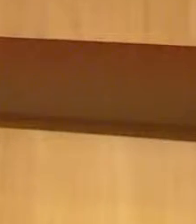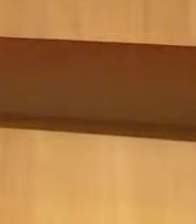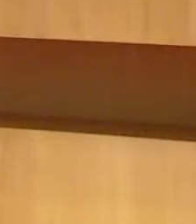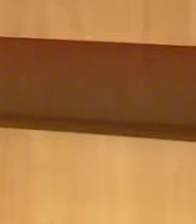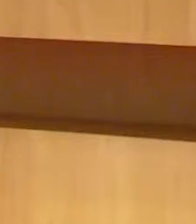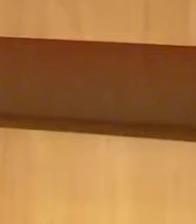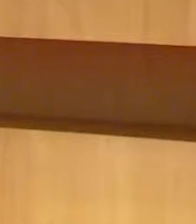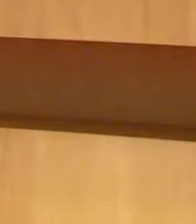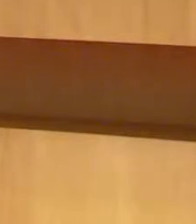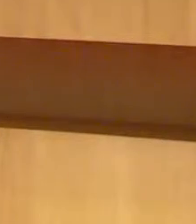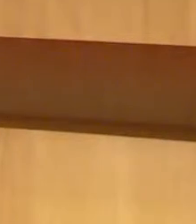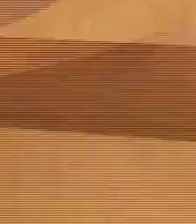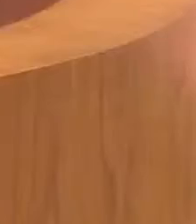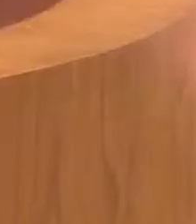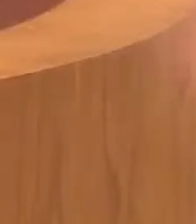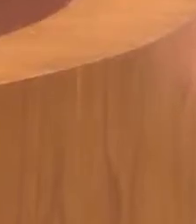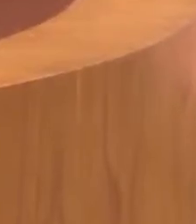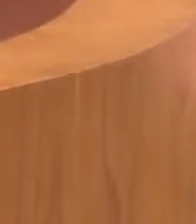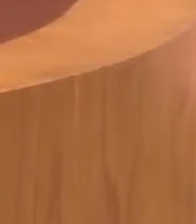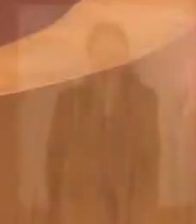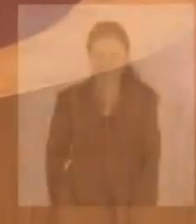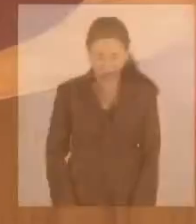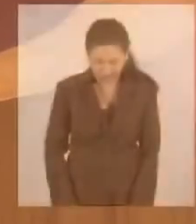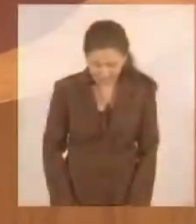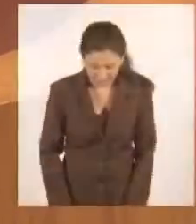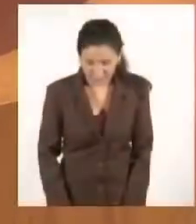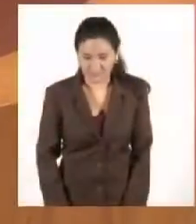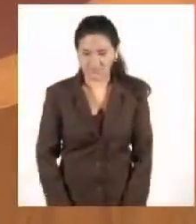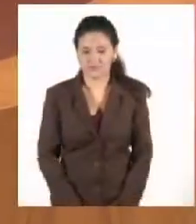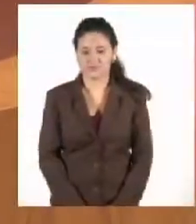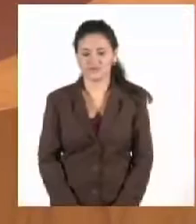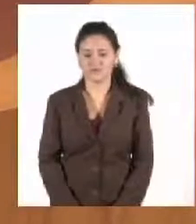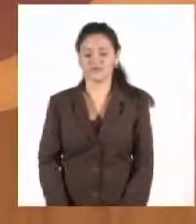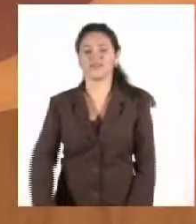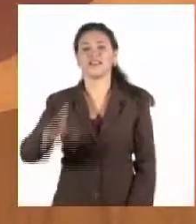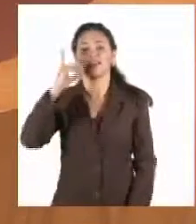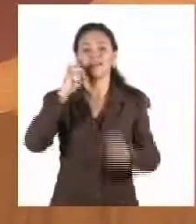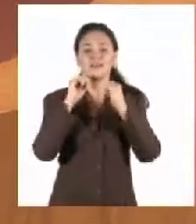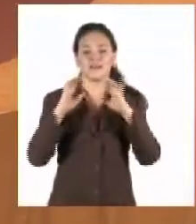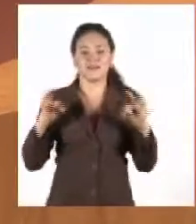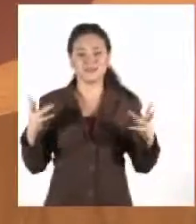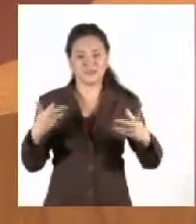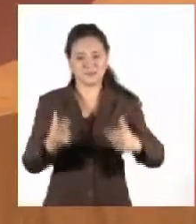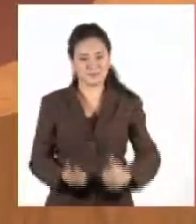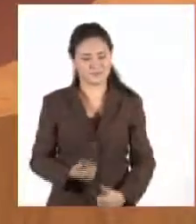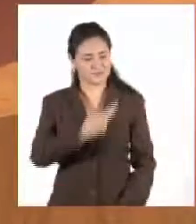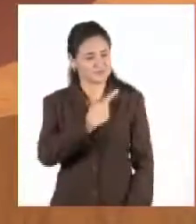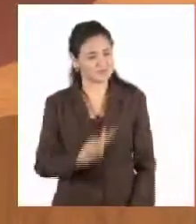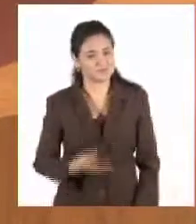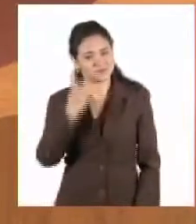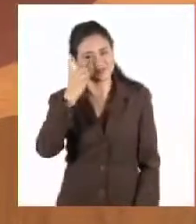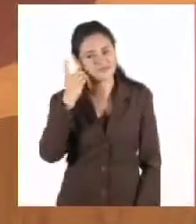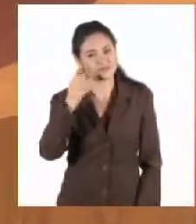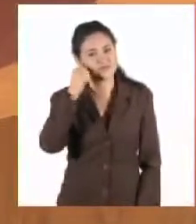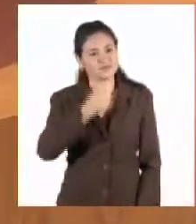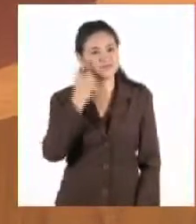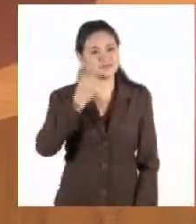Que Deus nos abençoe a todos. Senhor presidente, senhoras e senhores deputados, galeria,